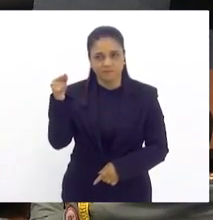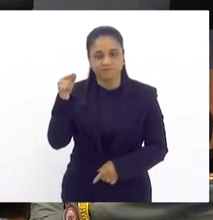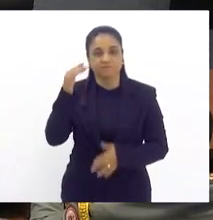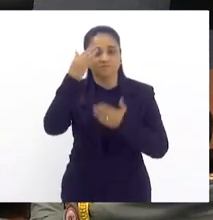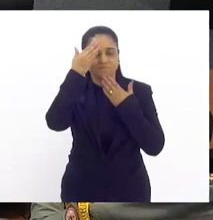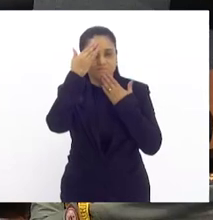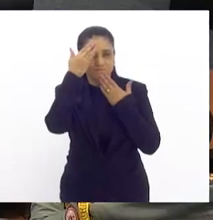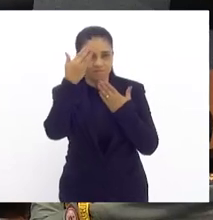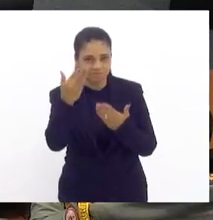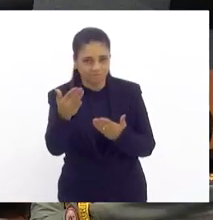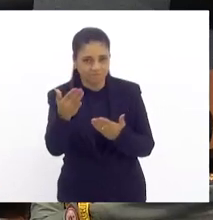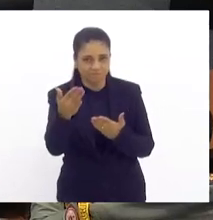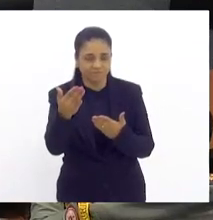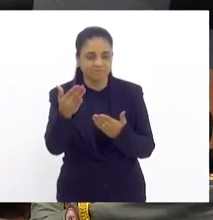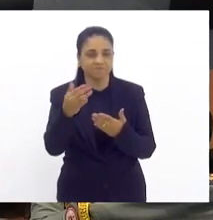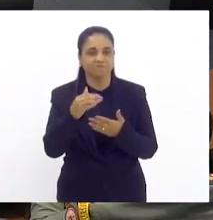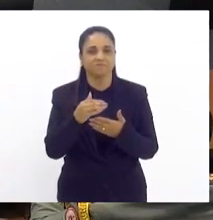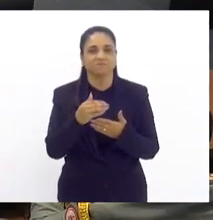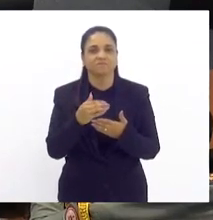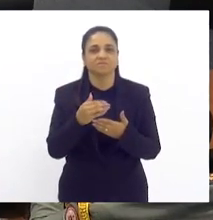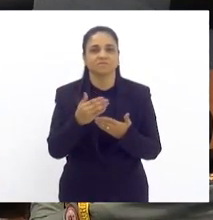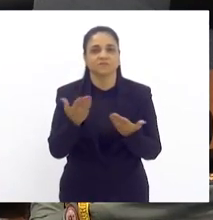agradecer a